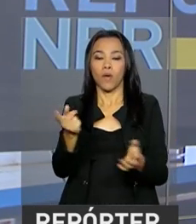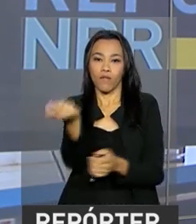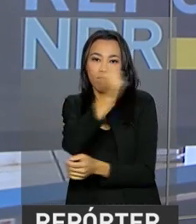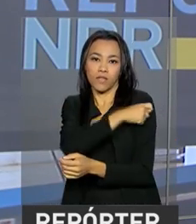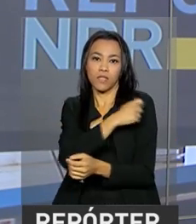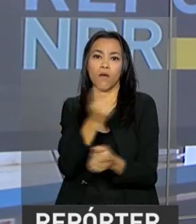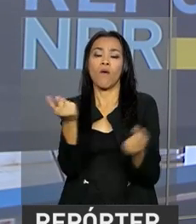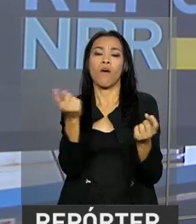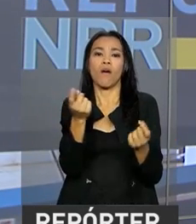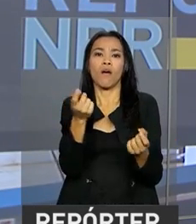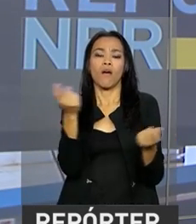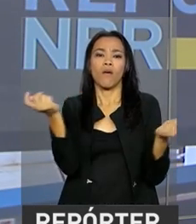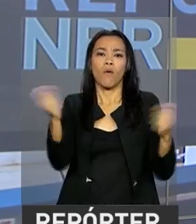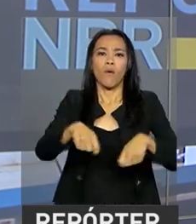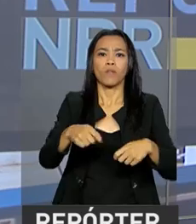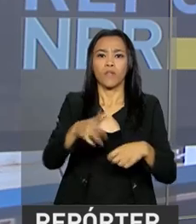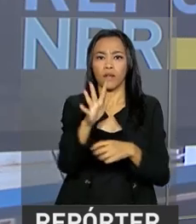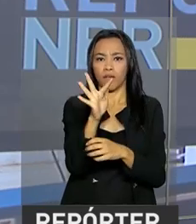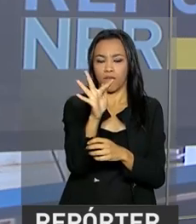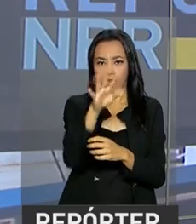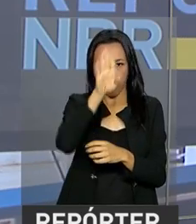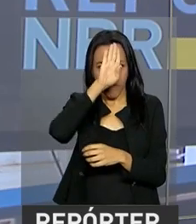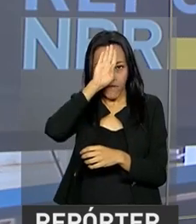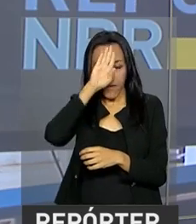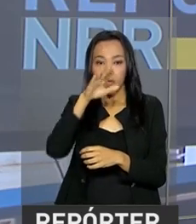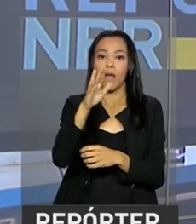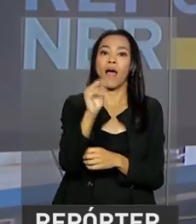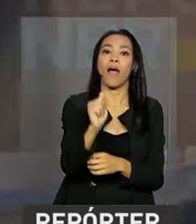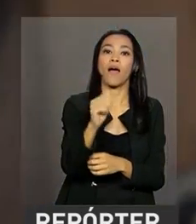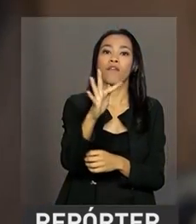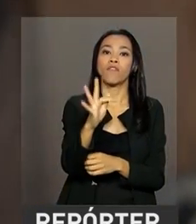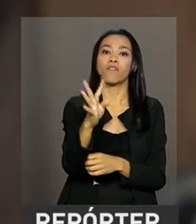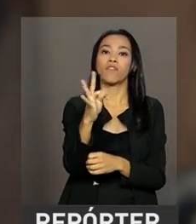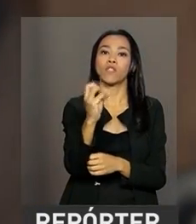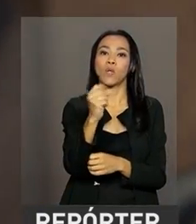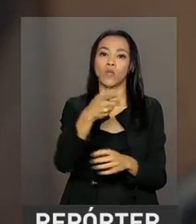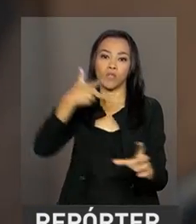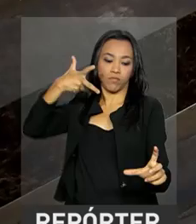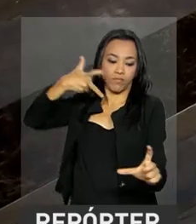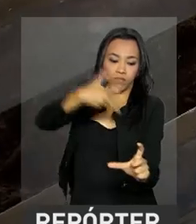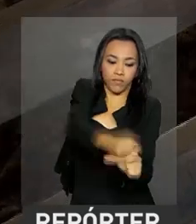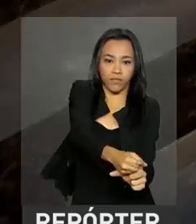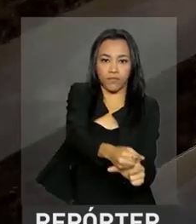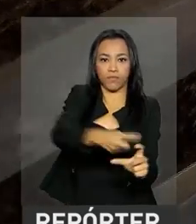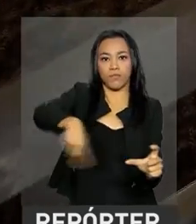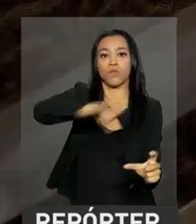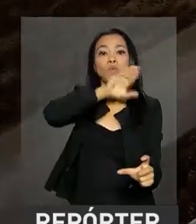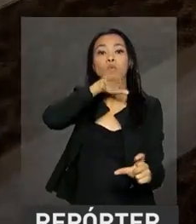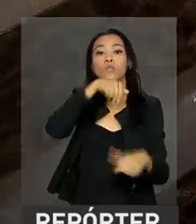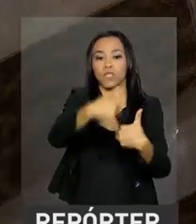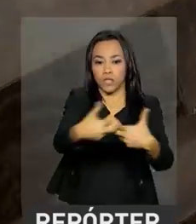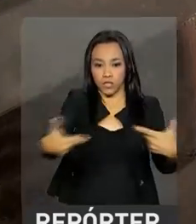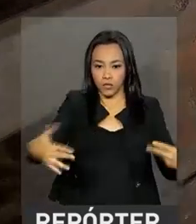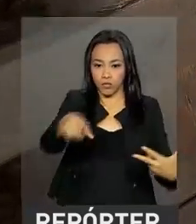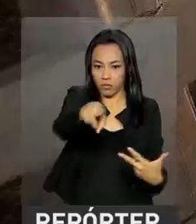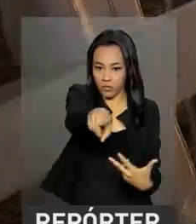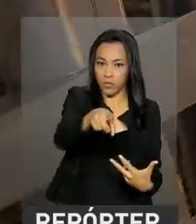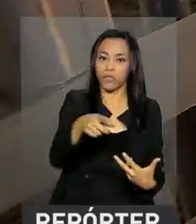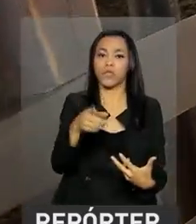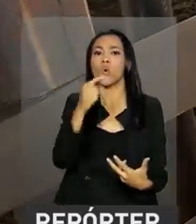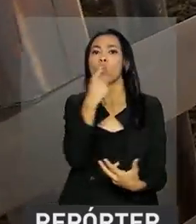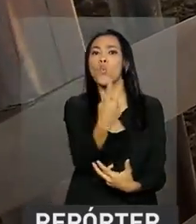fitosa no Pará e no Amazonas a estimativa do Ministério da Agricultura é imunizar 1.